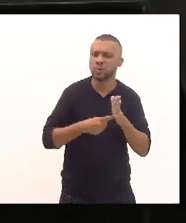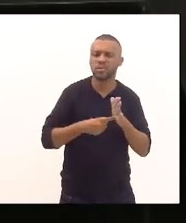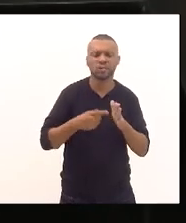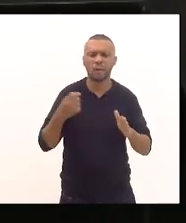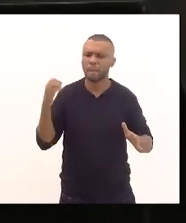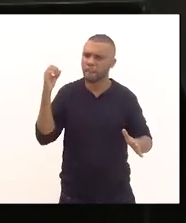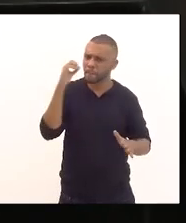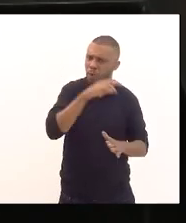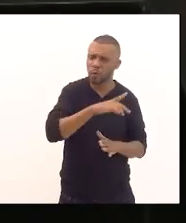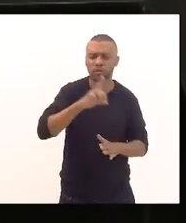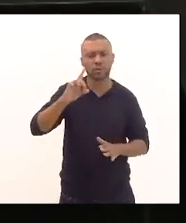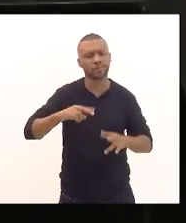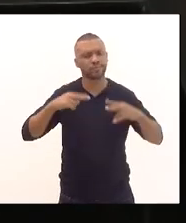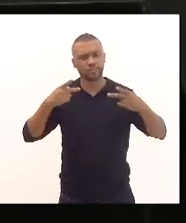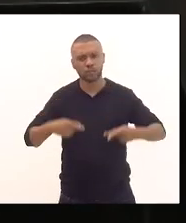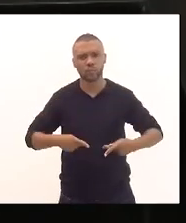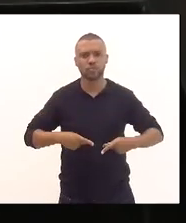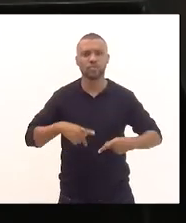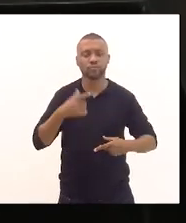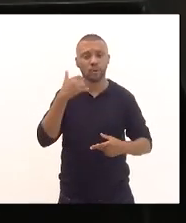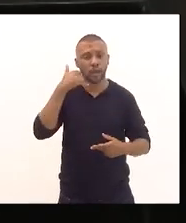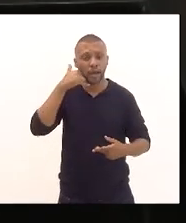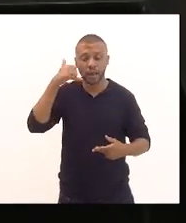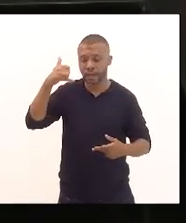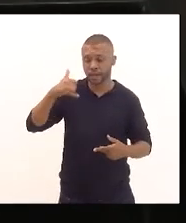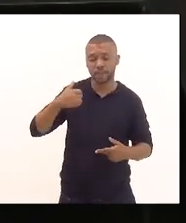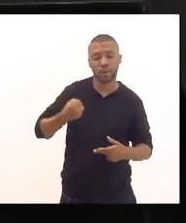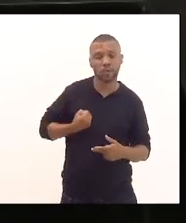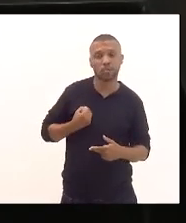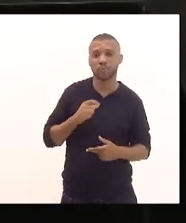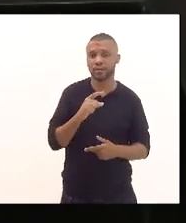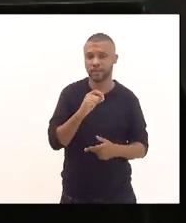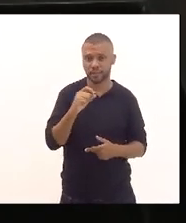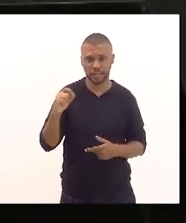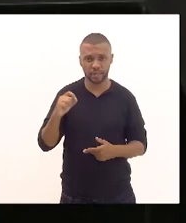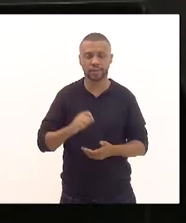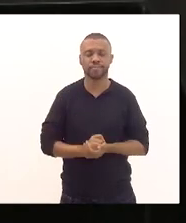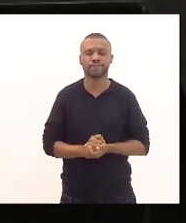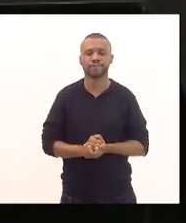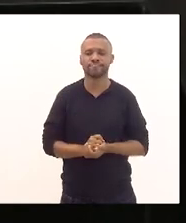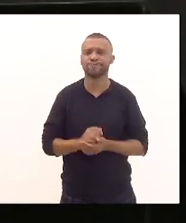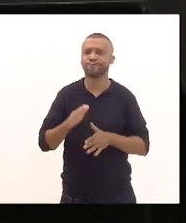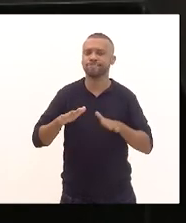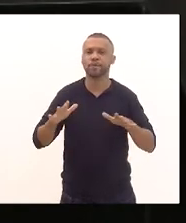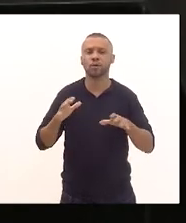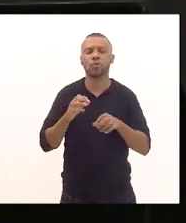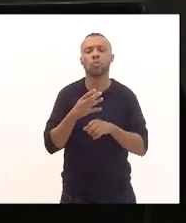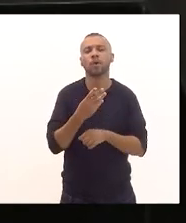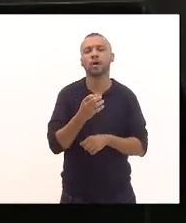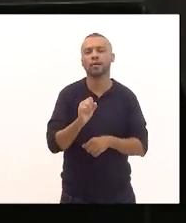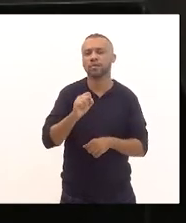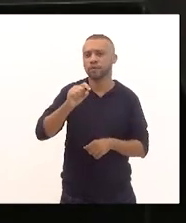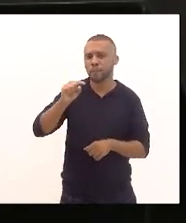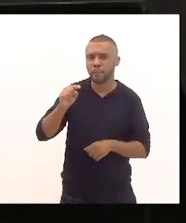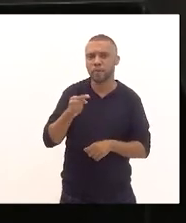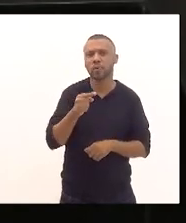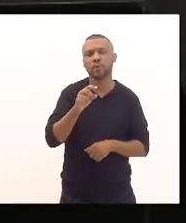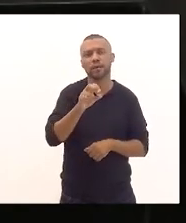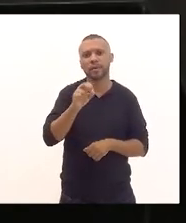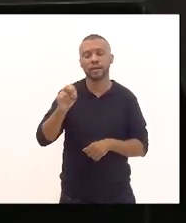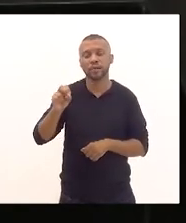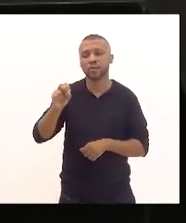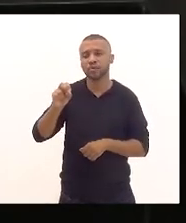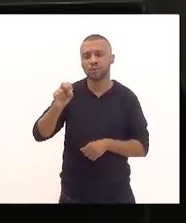recebidos pelo disque 100 o que somava em torno de 48 mil e meio